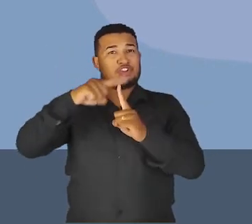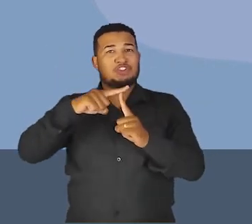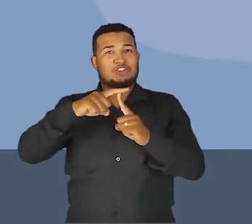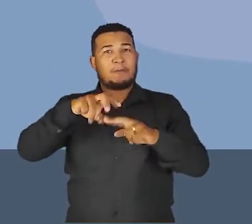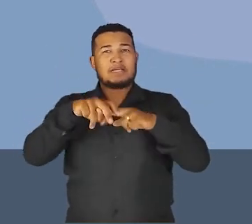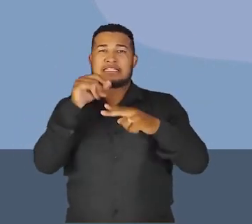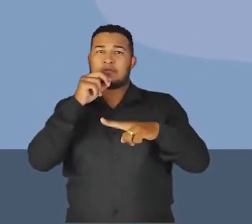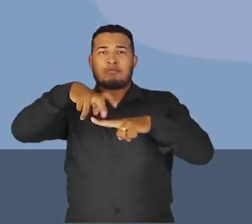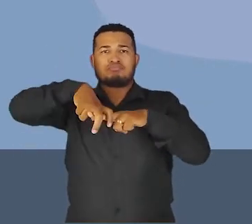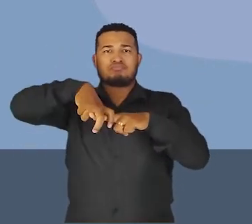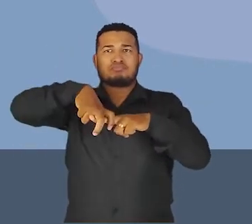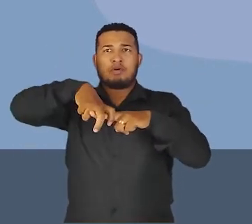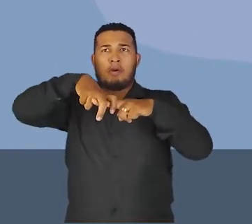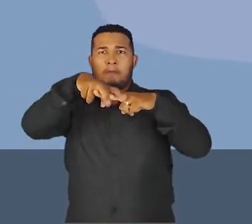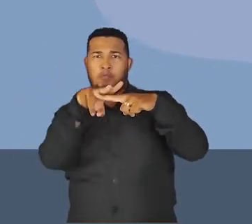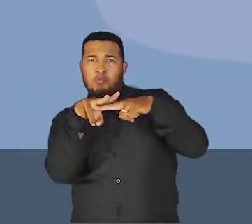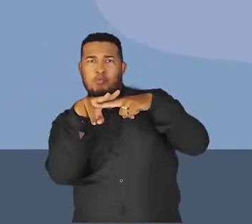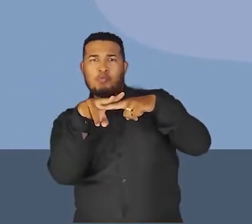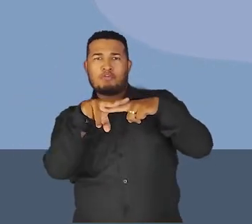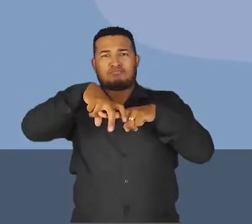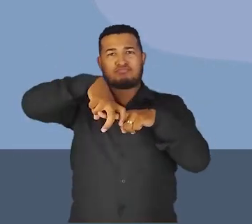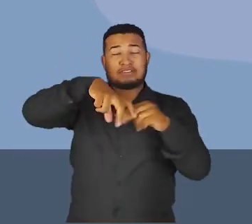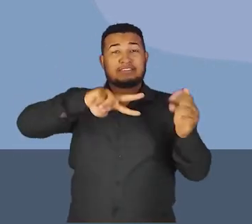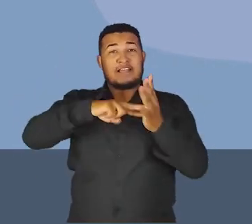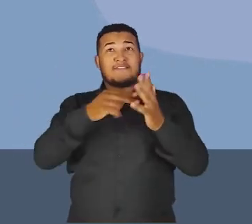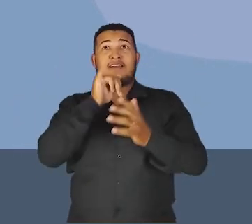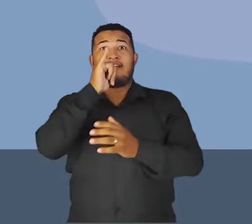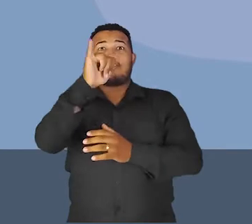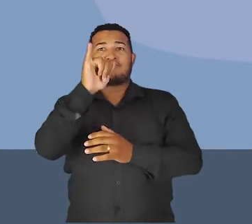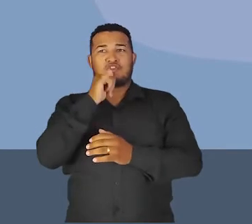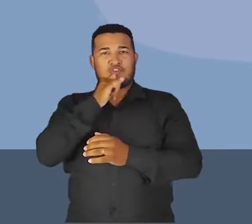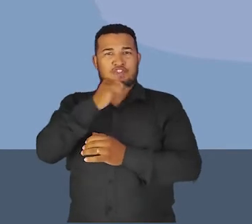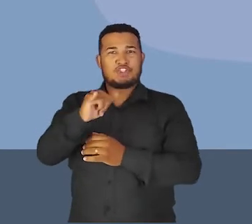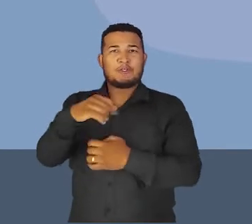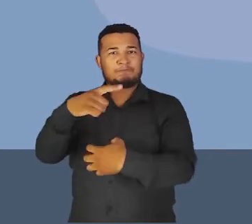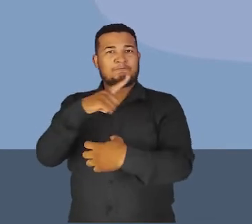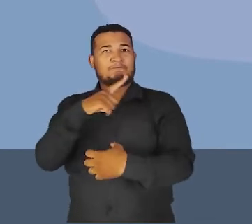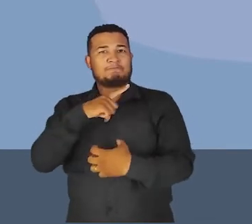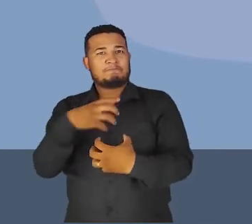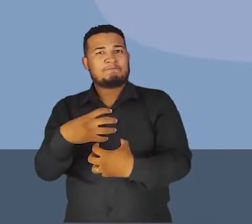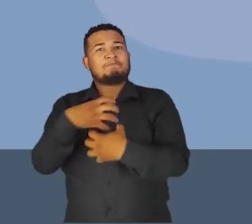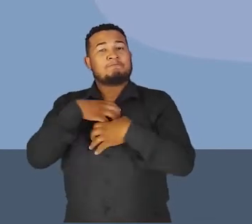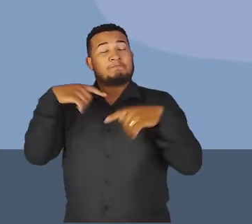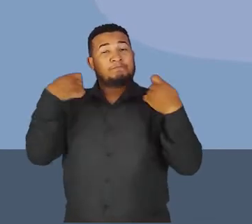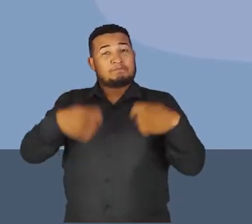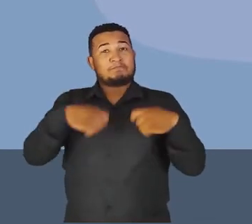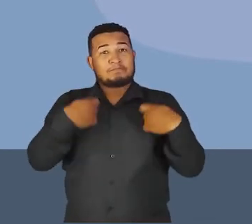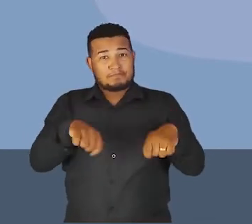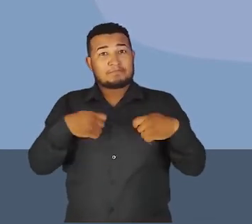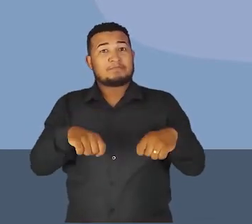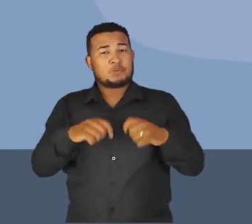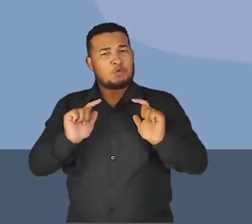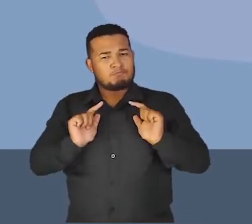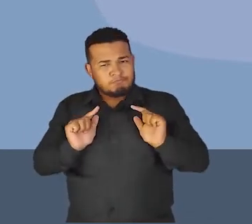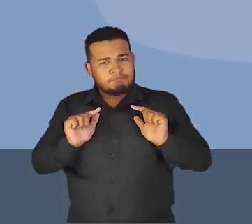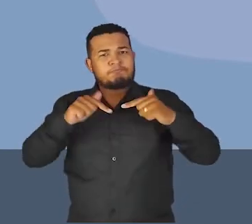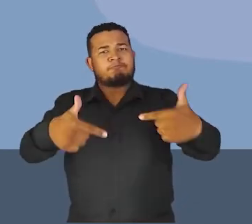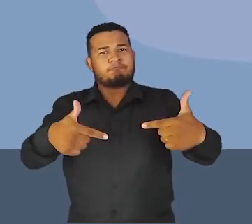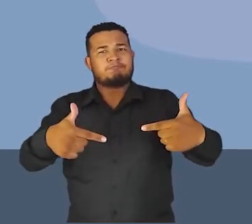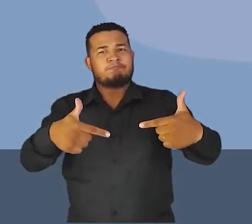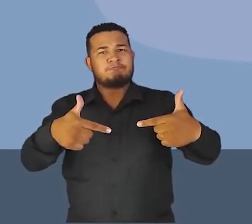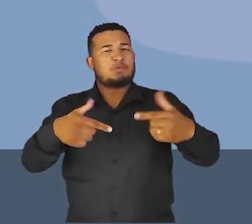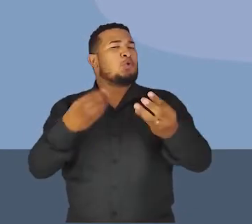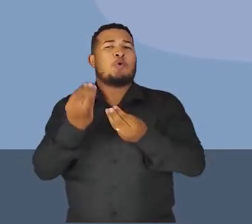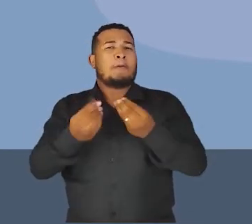está representando aqui um fluxo de energia que você está tendo que colocar, né, nessas anilhas